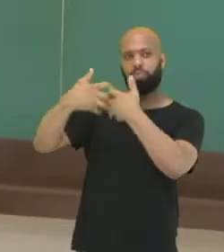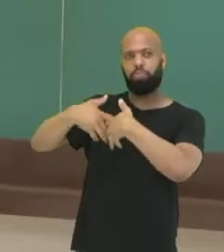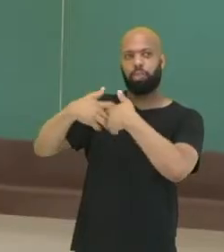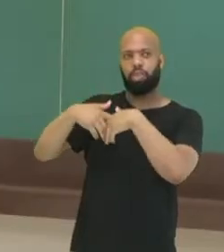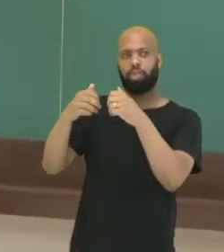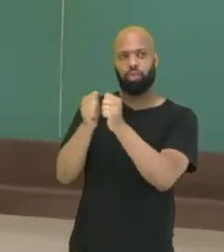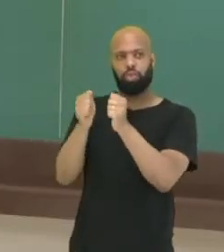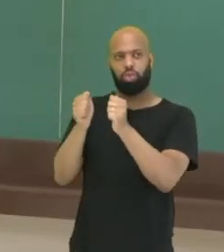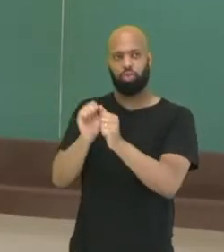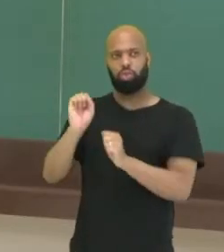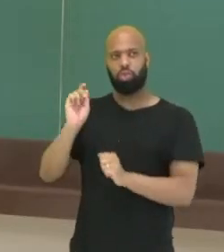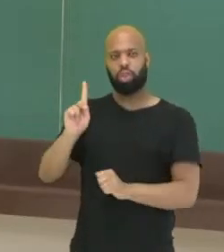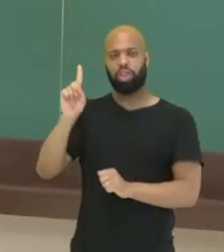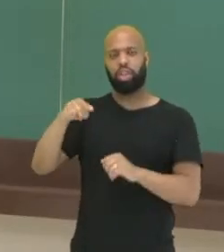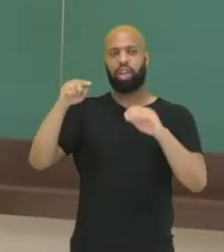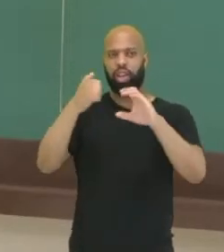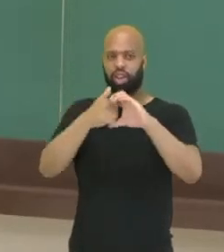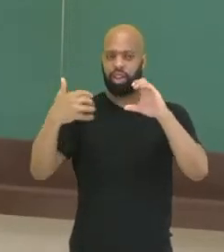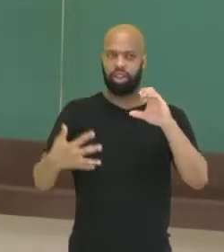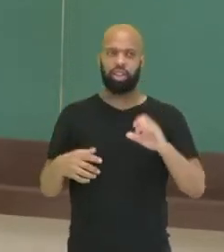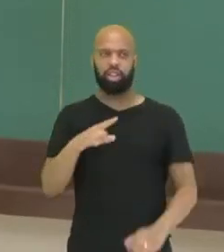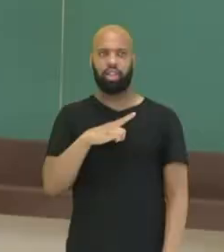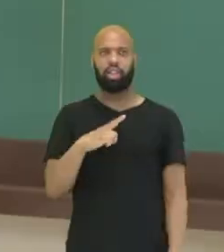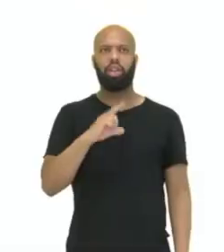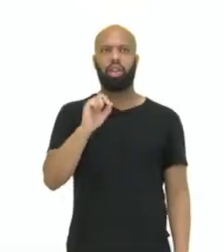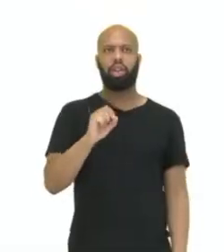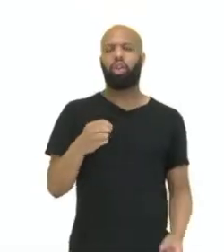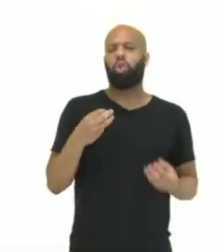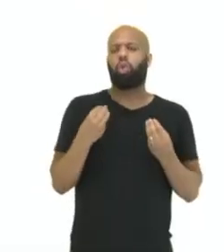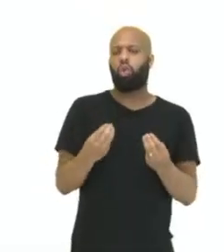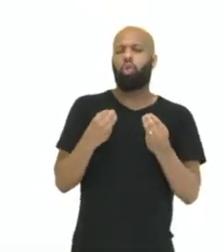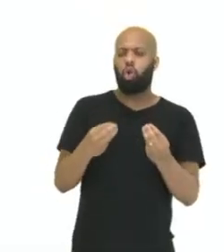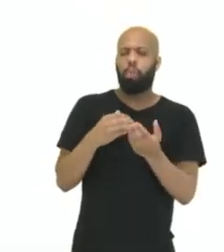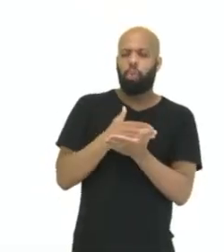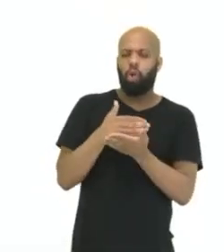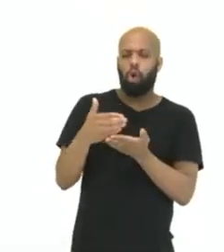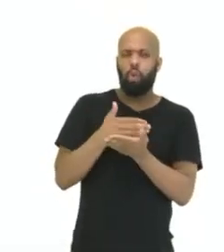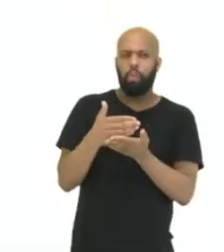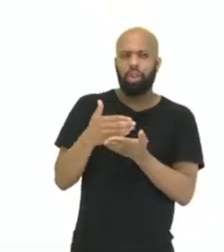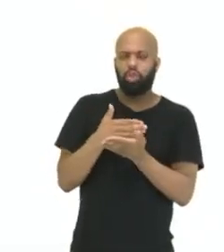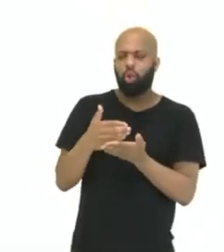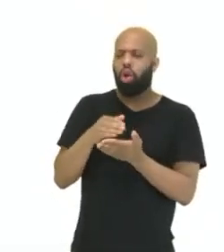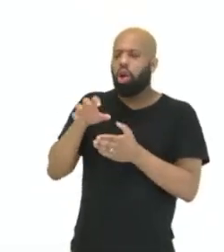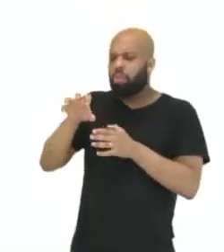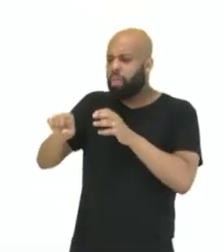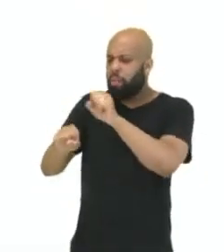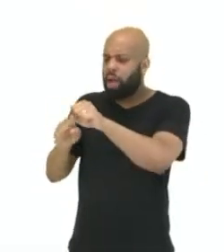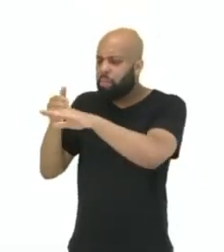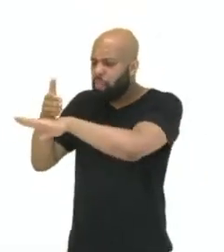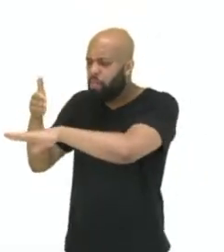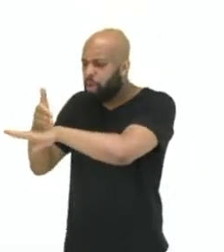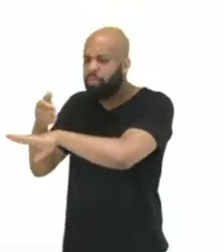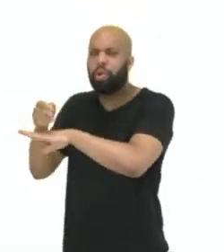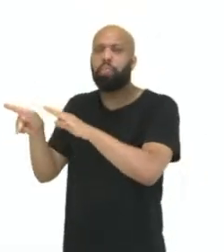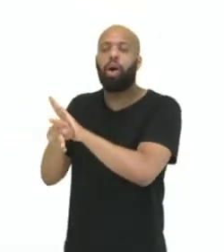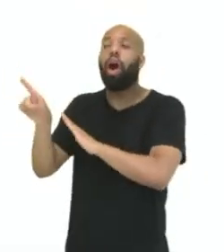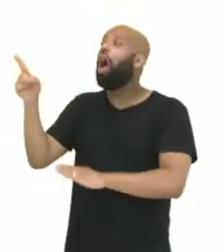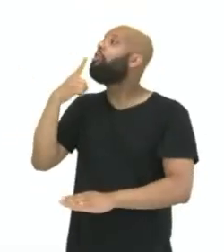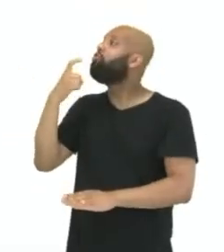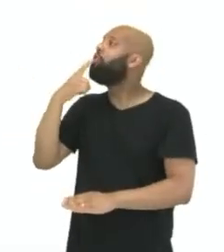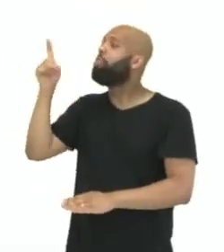então, nas características de como foi o início do processo de ocupação da região sudeste. O que nós